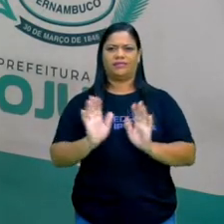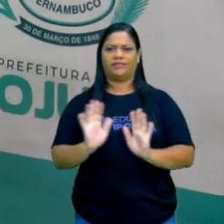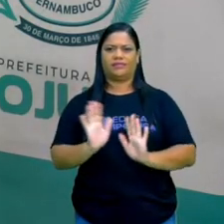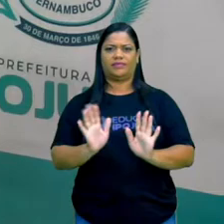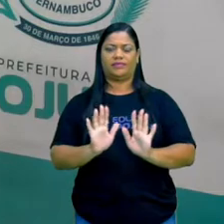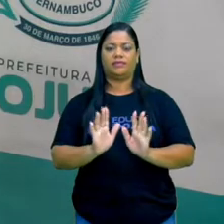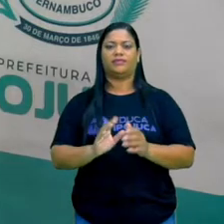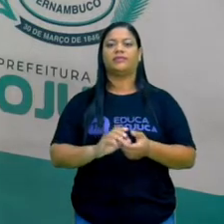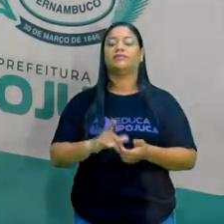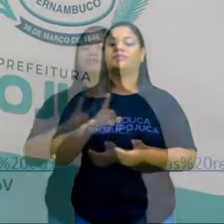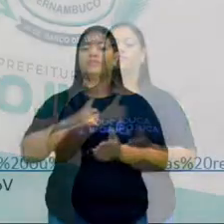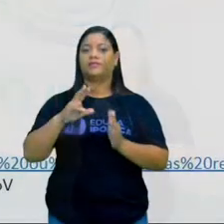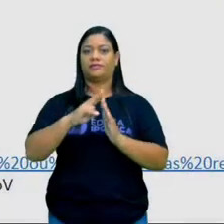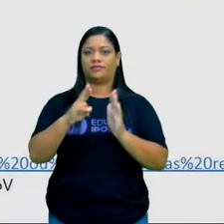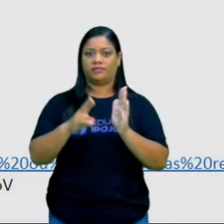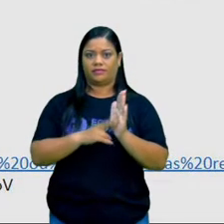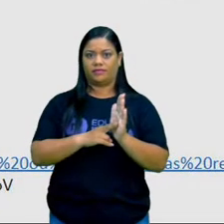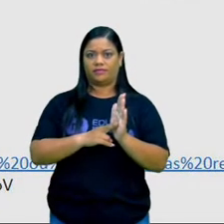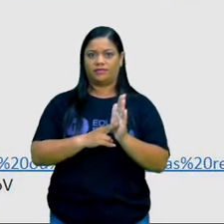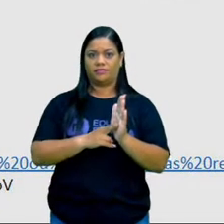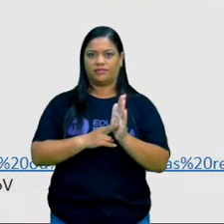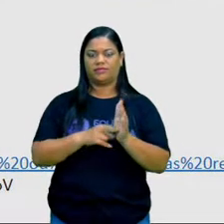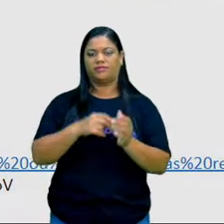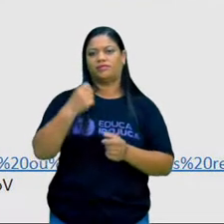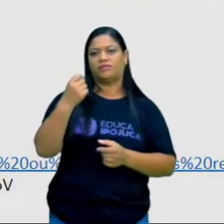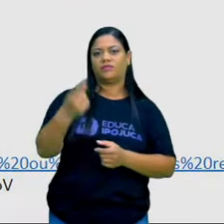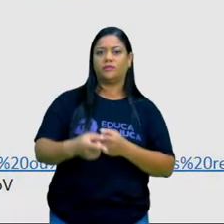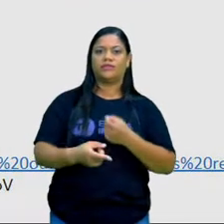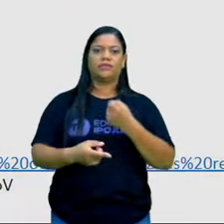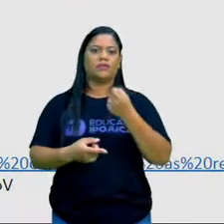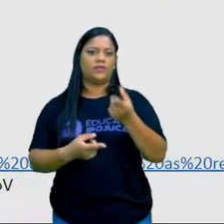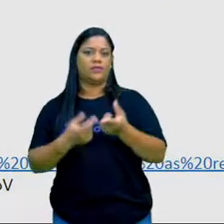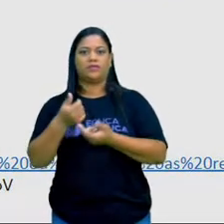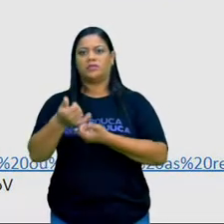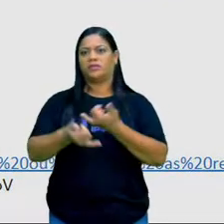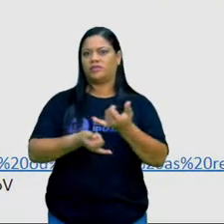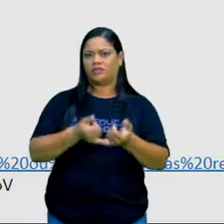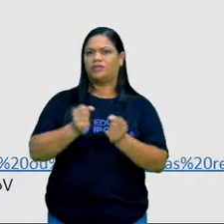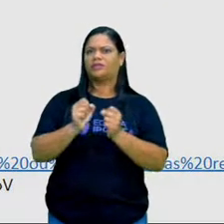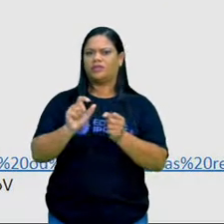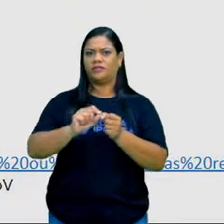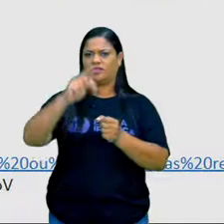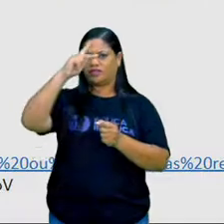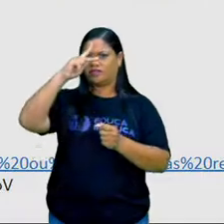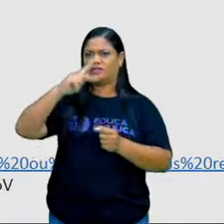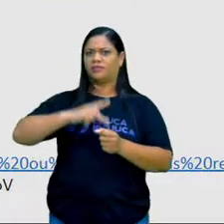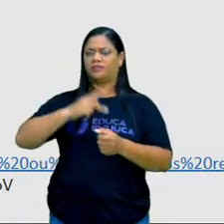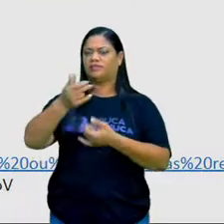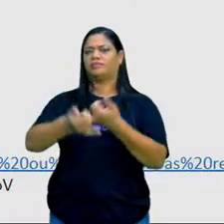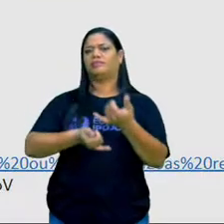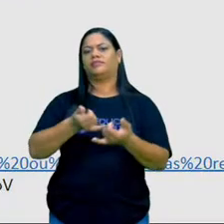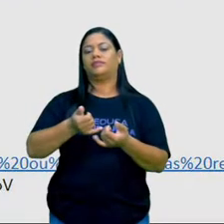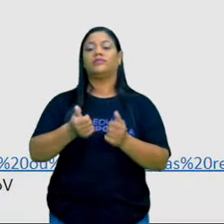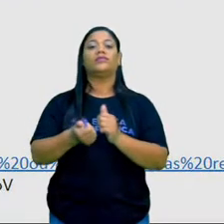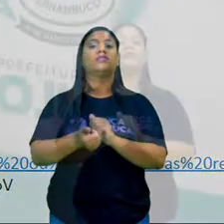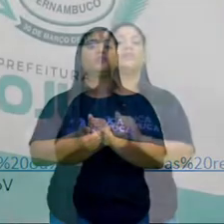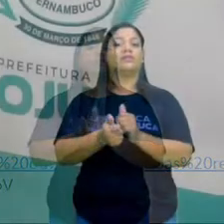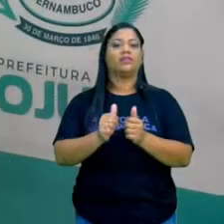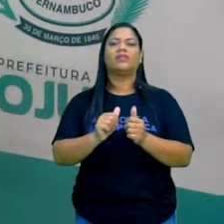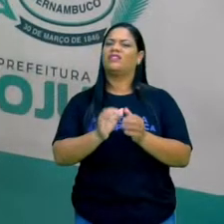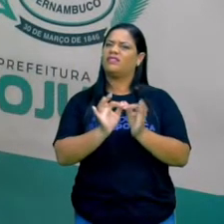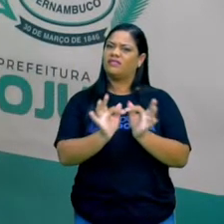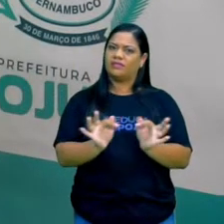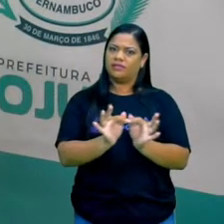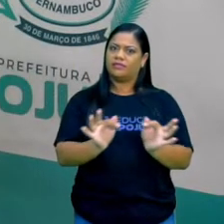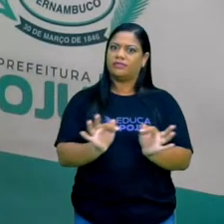isso que existem regras em alguns. Elas podem ser adaptadas conforme o interesse dos jogadores. E os jogos não, é mais